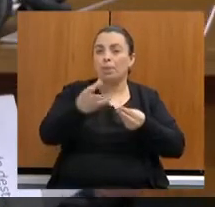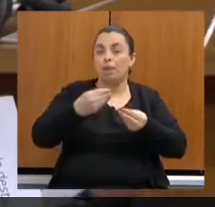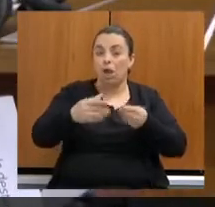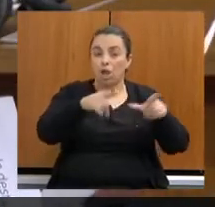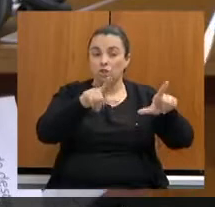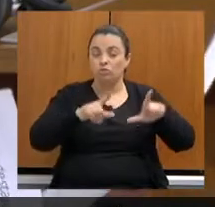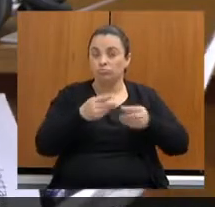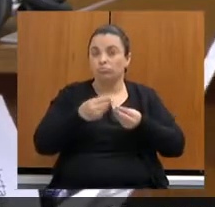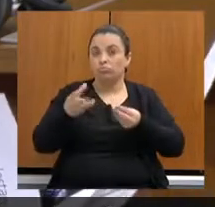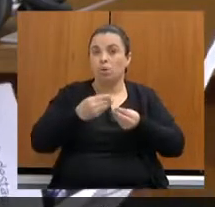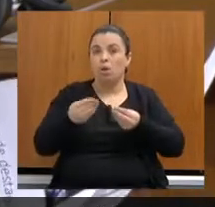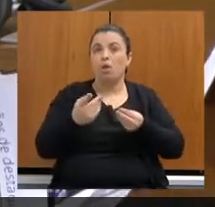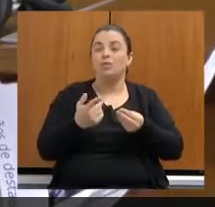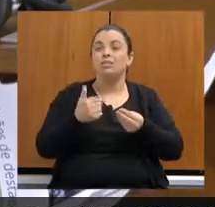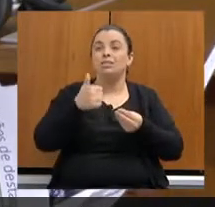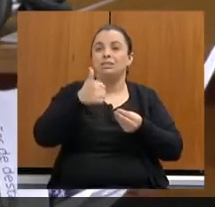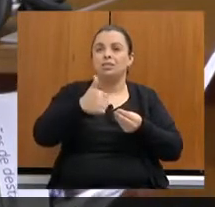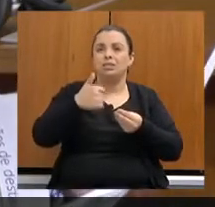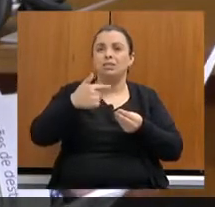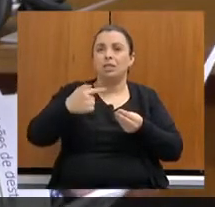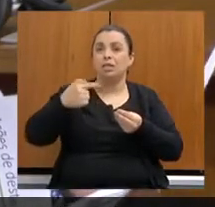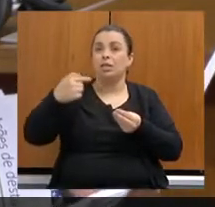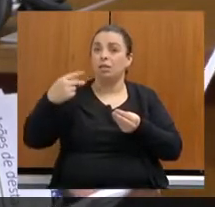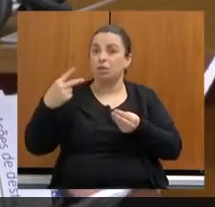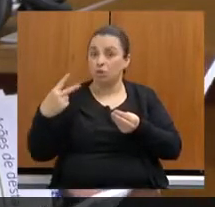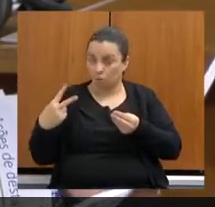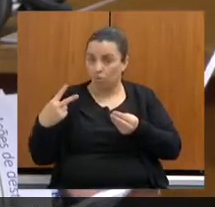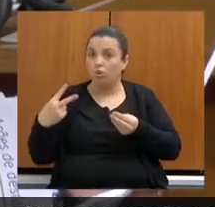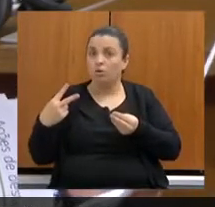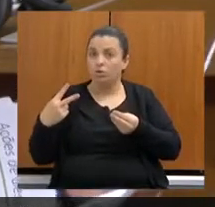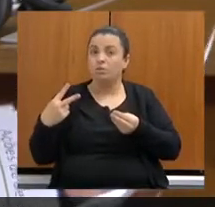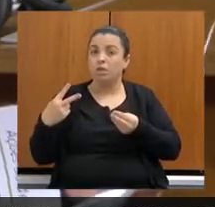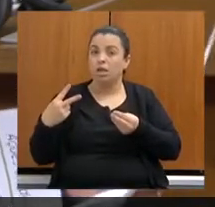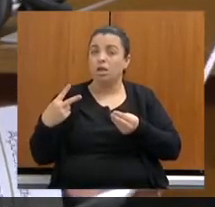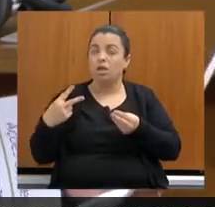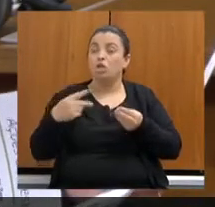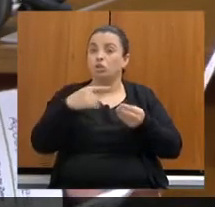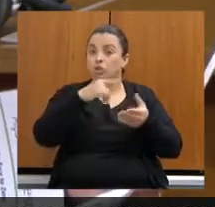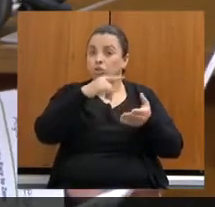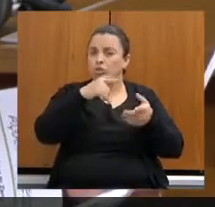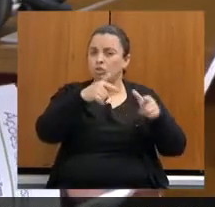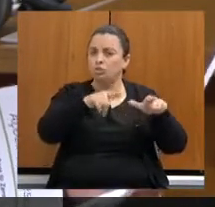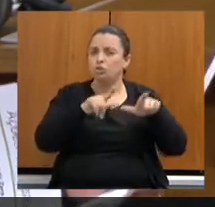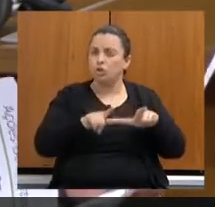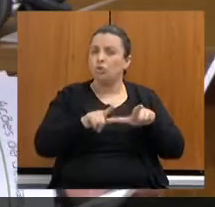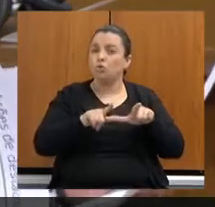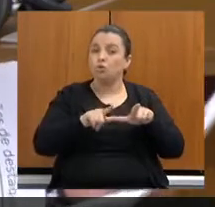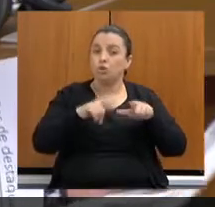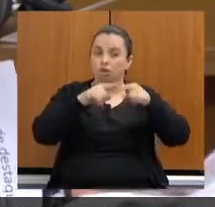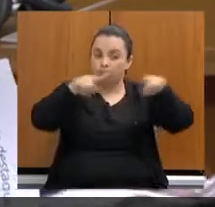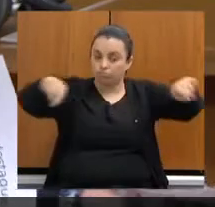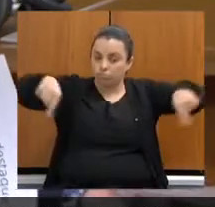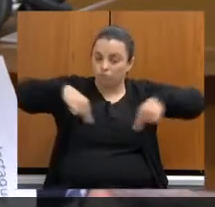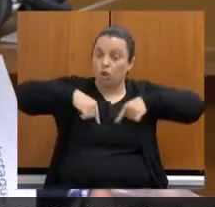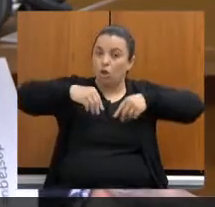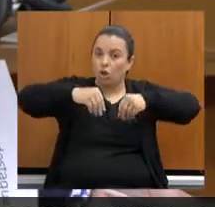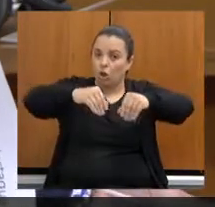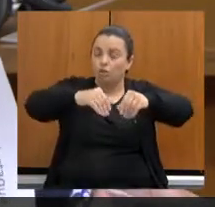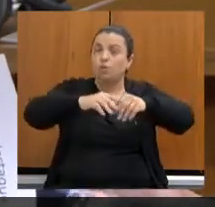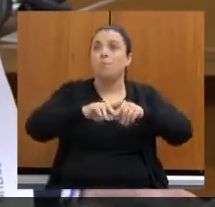assistindo entregamos 182 é tipo de regulação fundiária mais 103 projeto já ia mas autores que